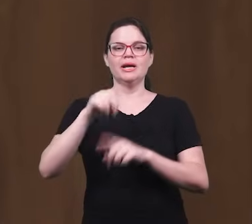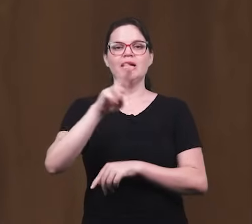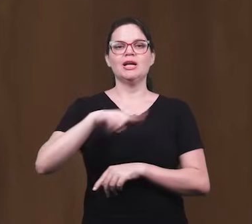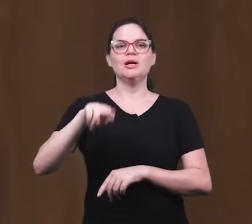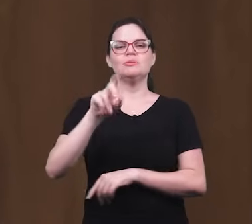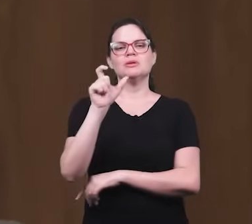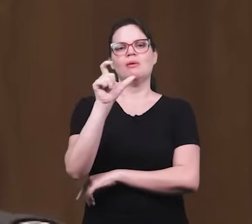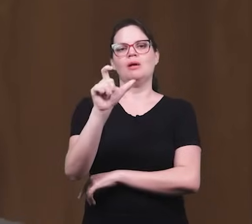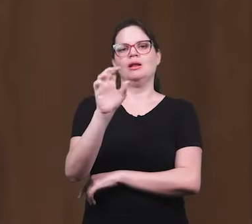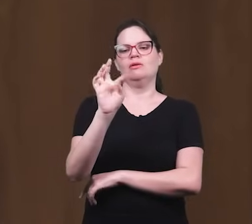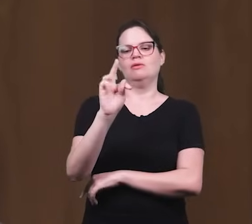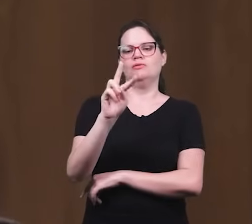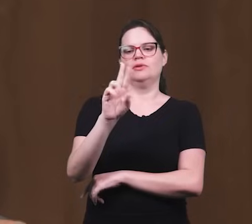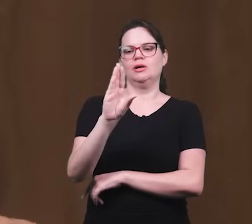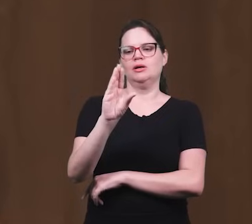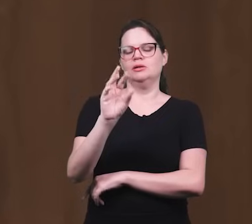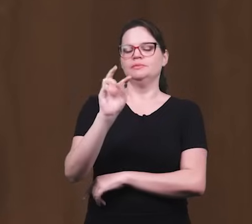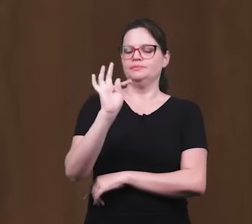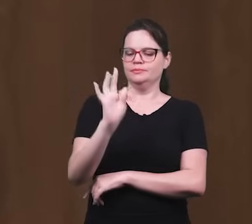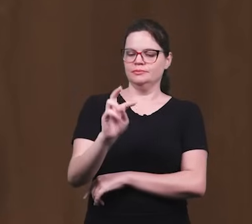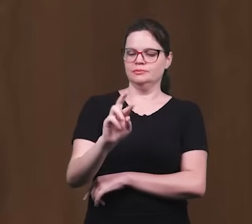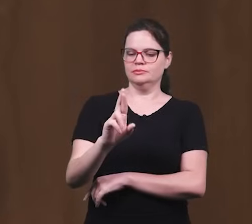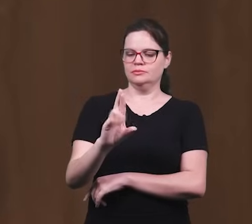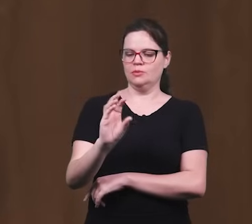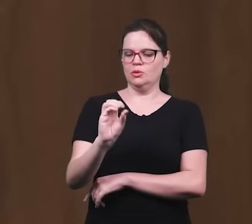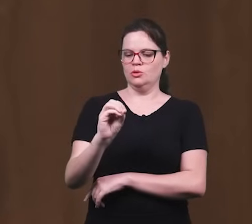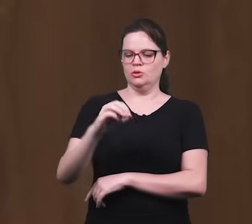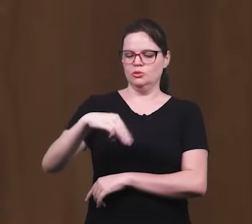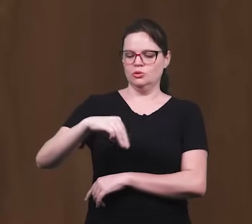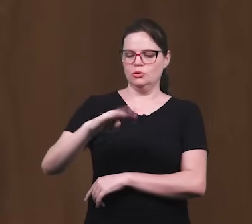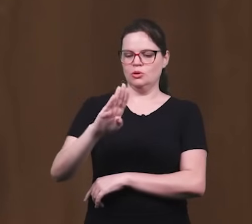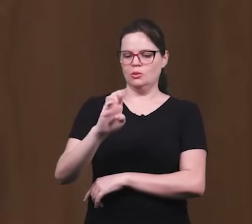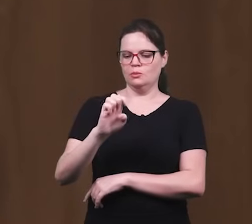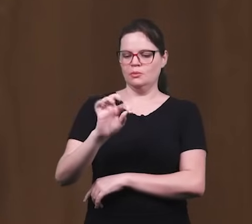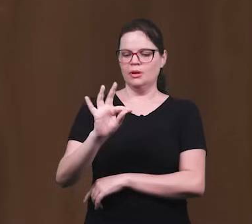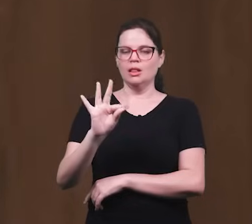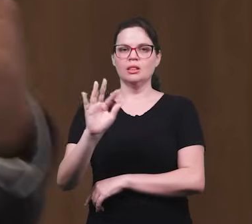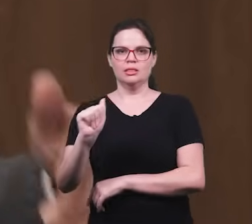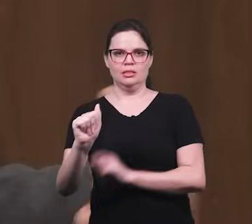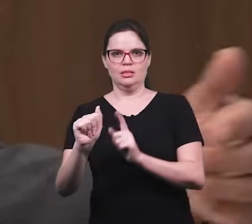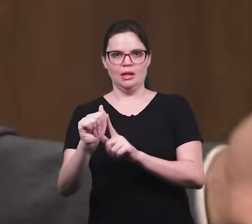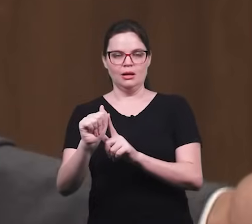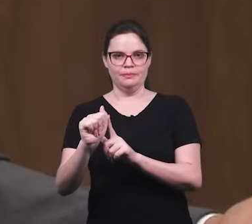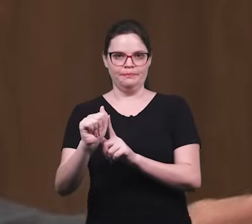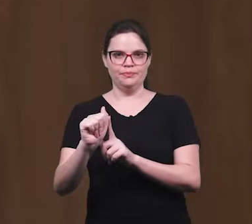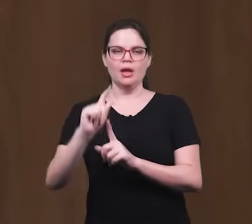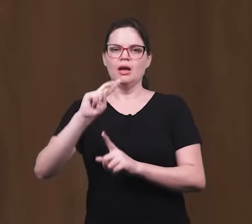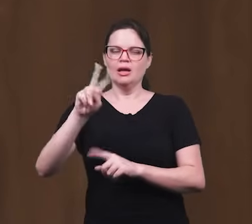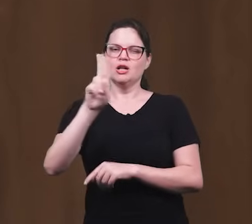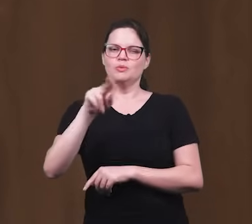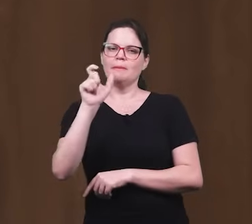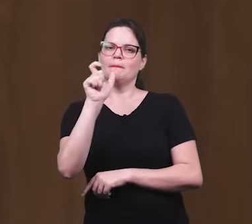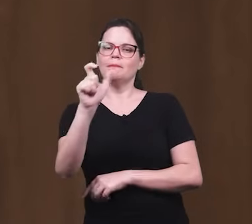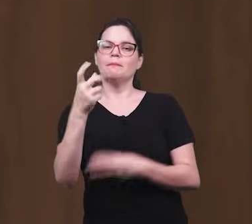trombeta como uma forma que Deus iria se manifestar para